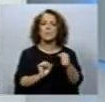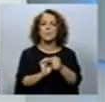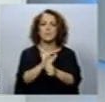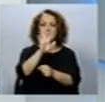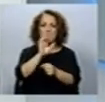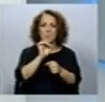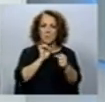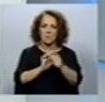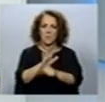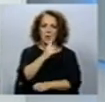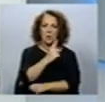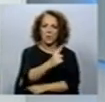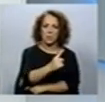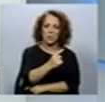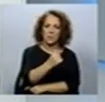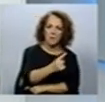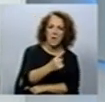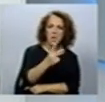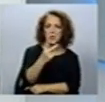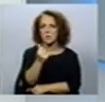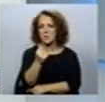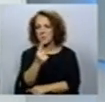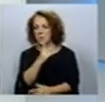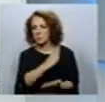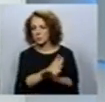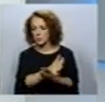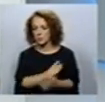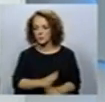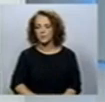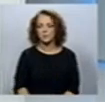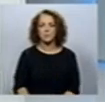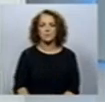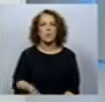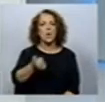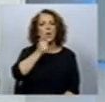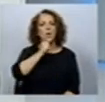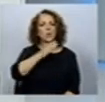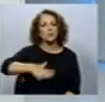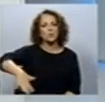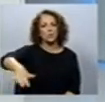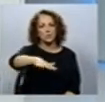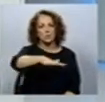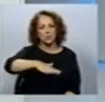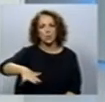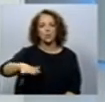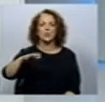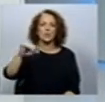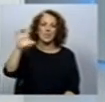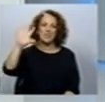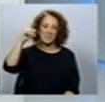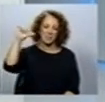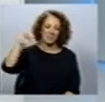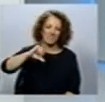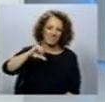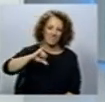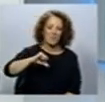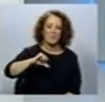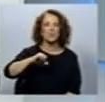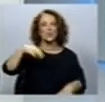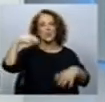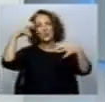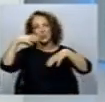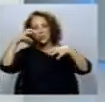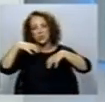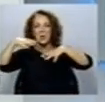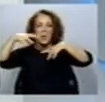com 1,5 m a 2,5 m. Para o arquipélago dos Açores, aqui um tempo mais gravoso por lá, com um período de